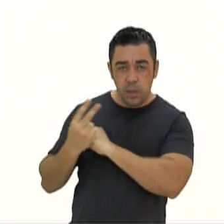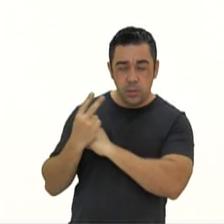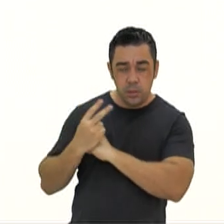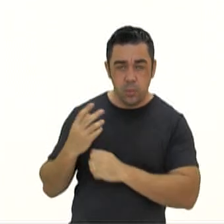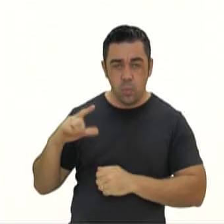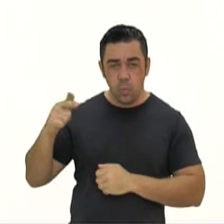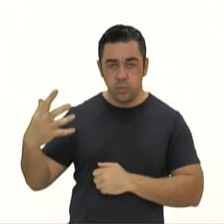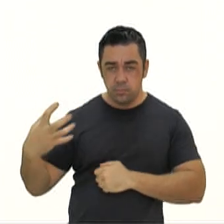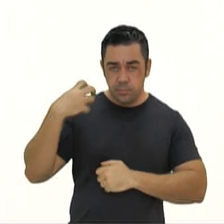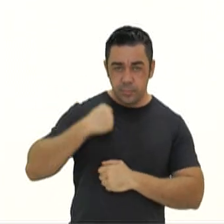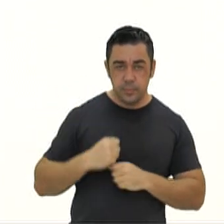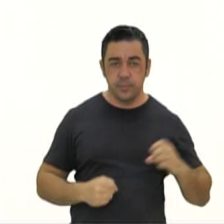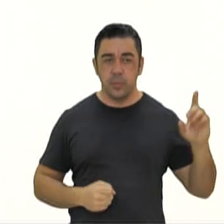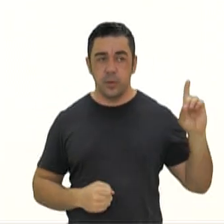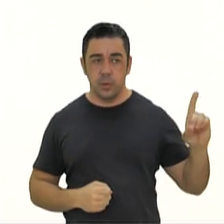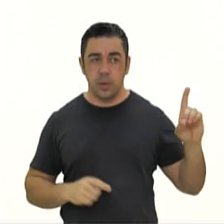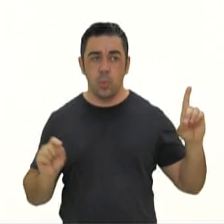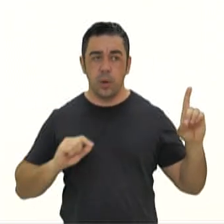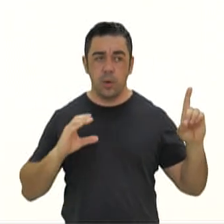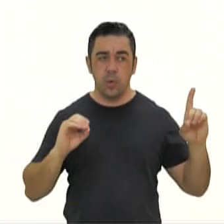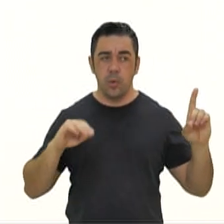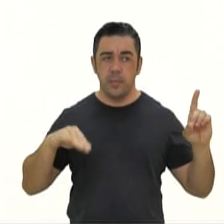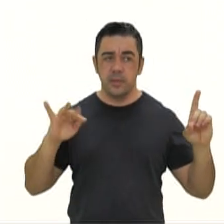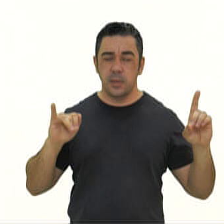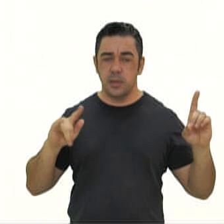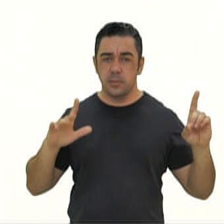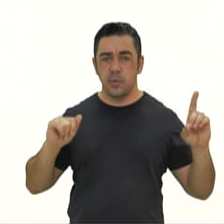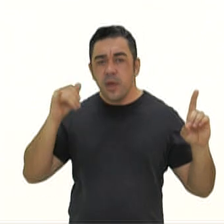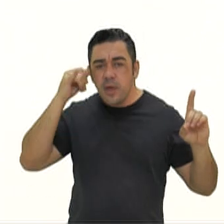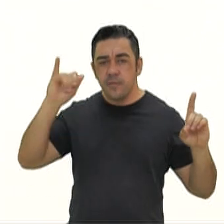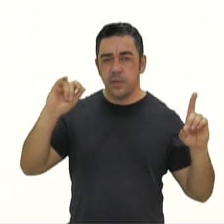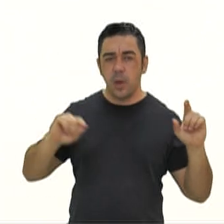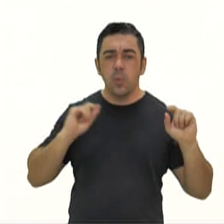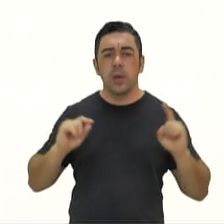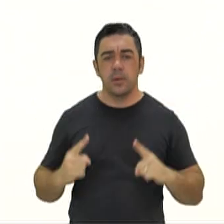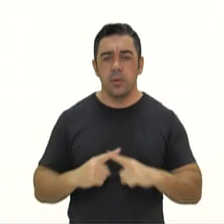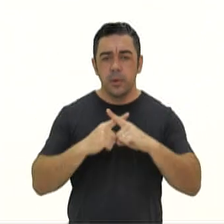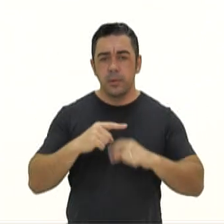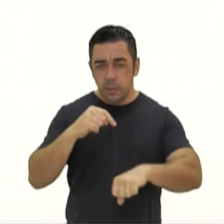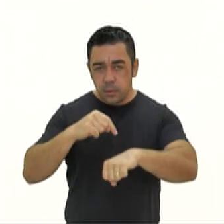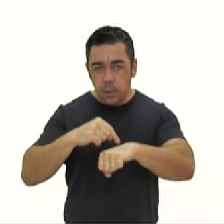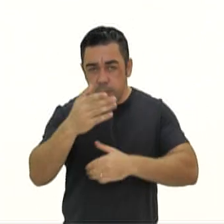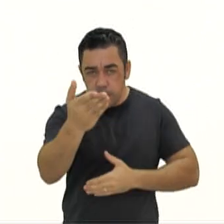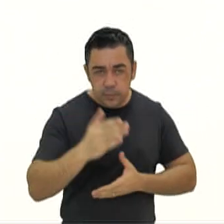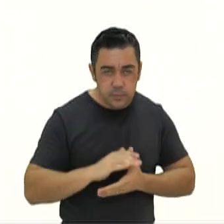Ou D. Comensalismo e evitar competidores. Tempo para vocês.